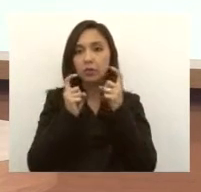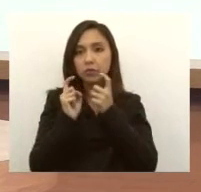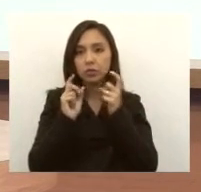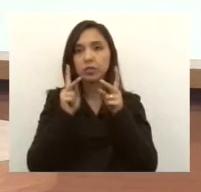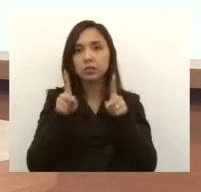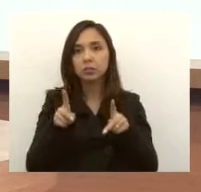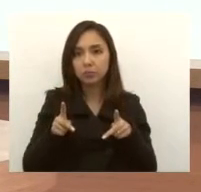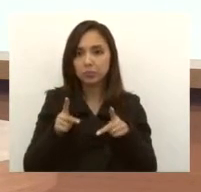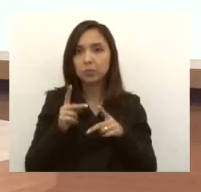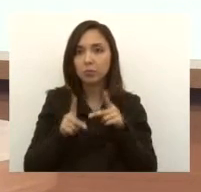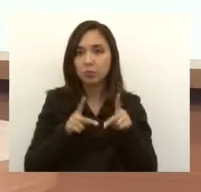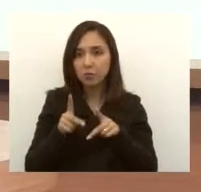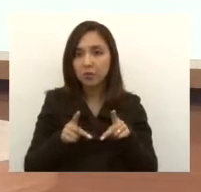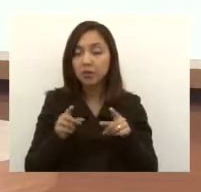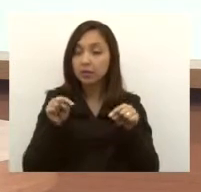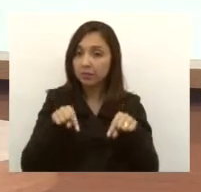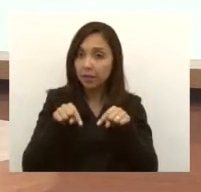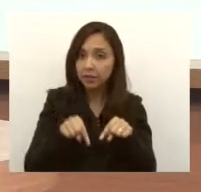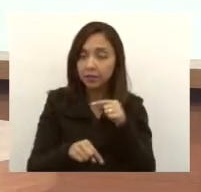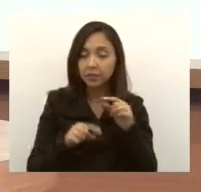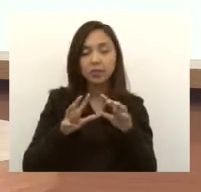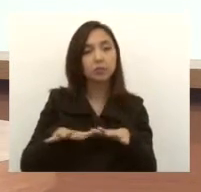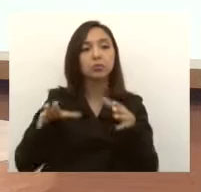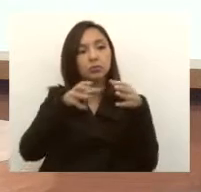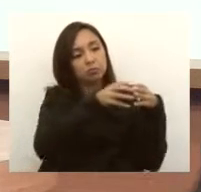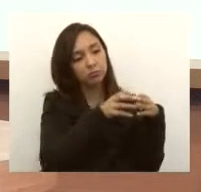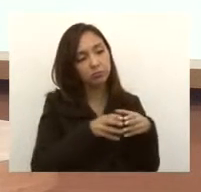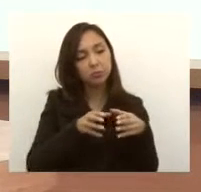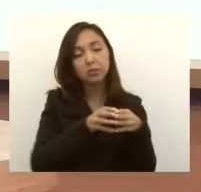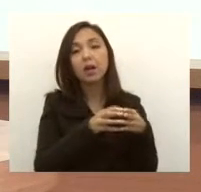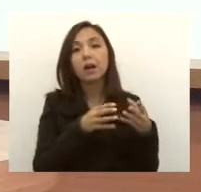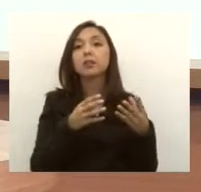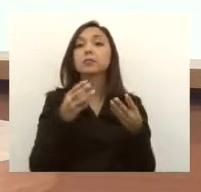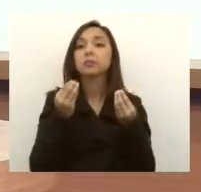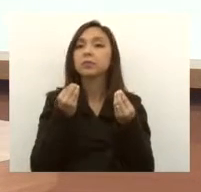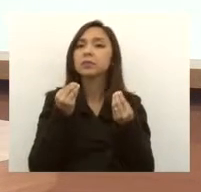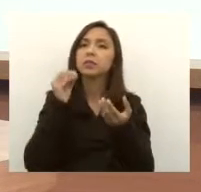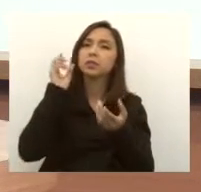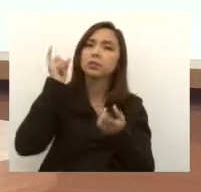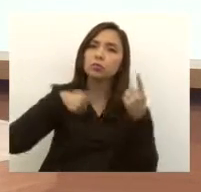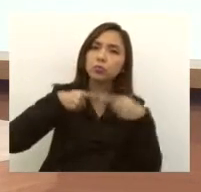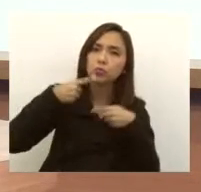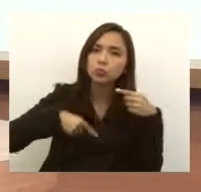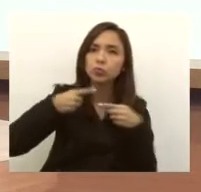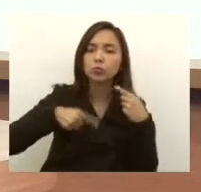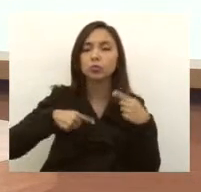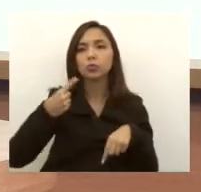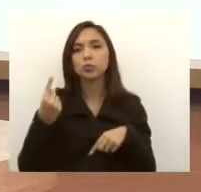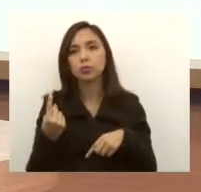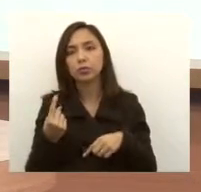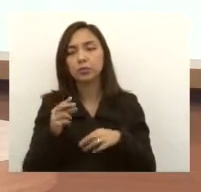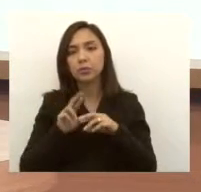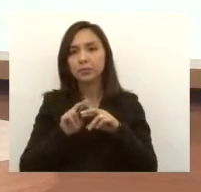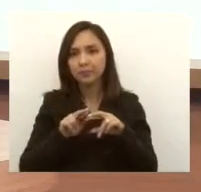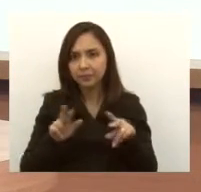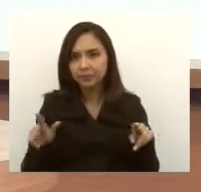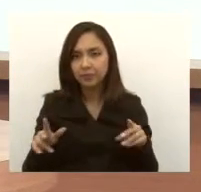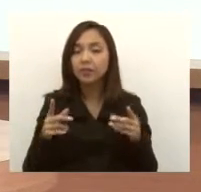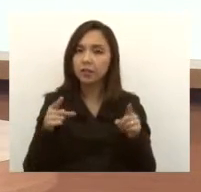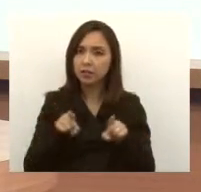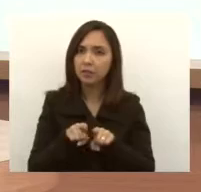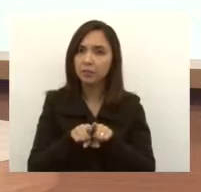os representantes da sociedade, com as comunidades de bairros, para estar discutindo a segurança do nosso município e dando